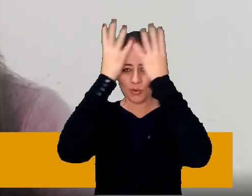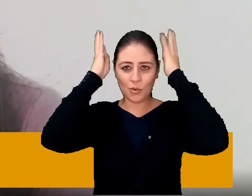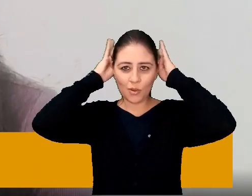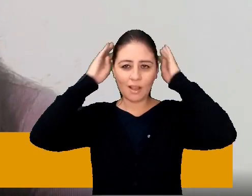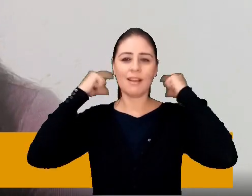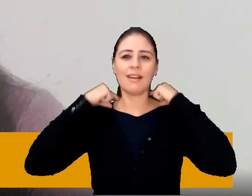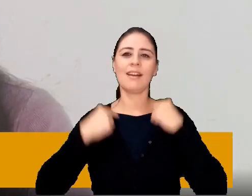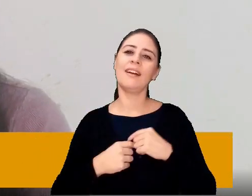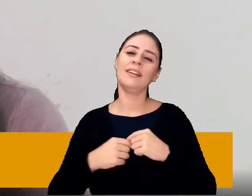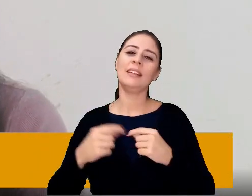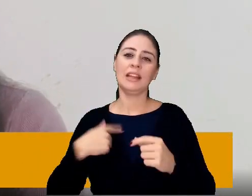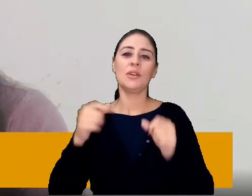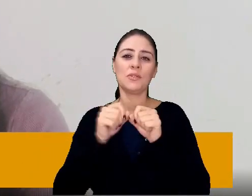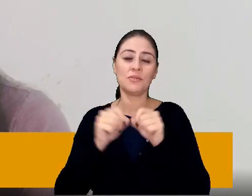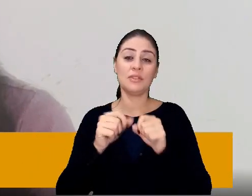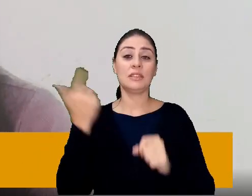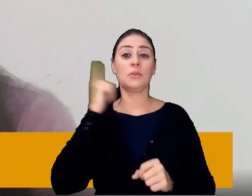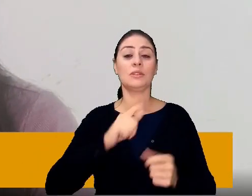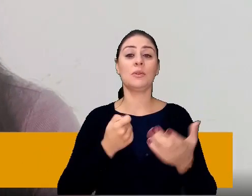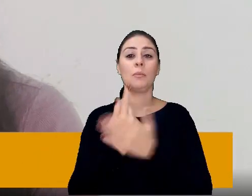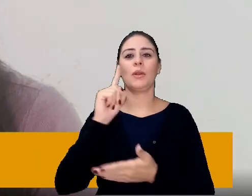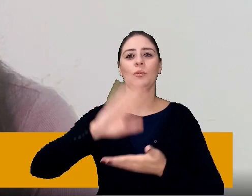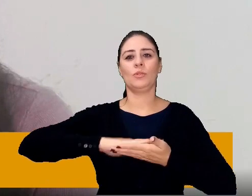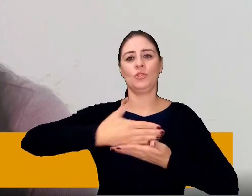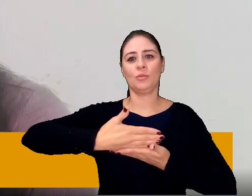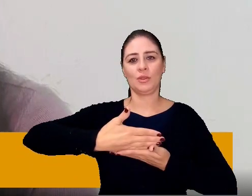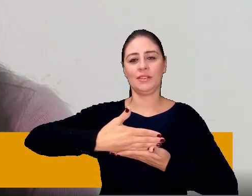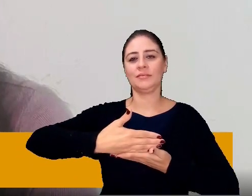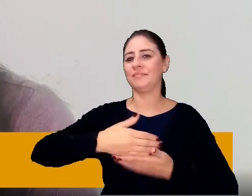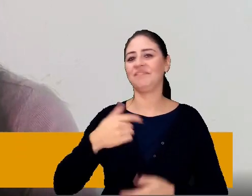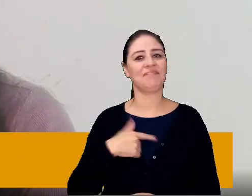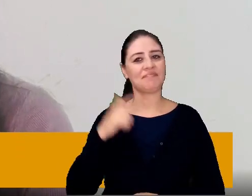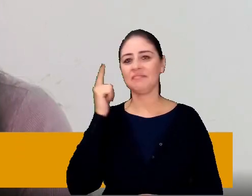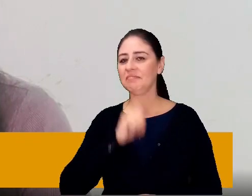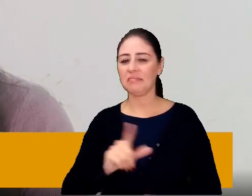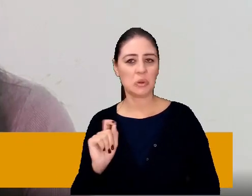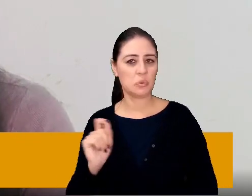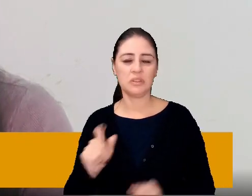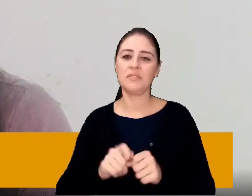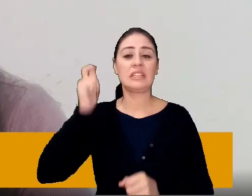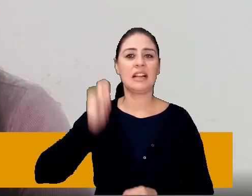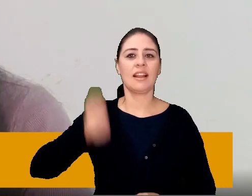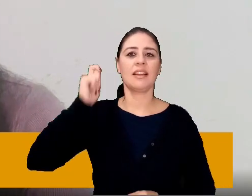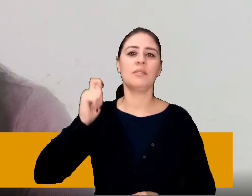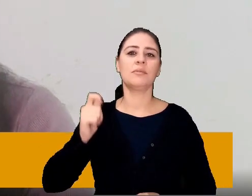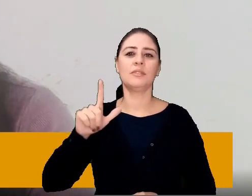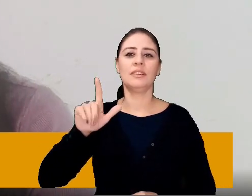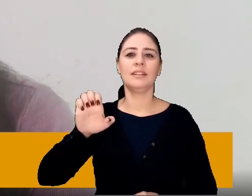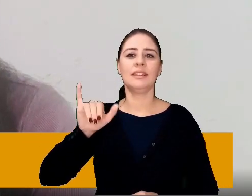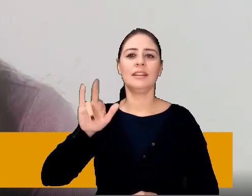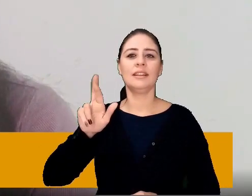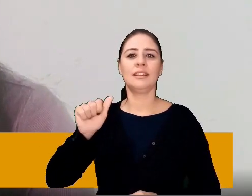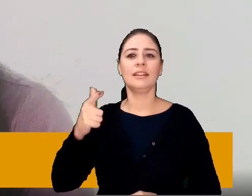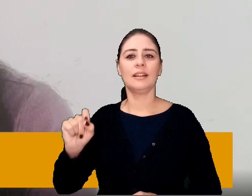leilão do Cocar para eu conseguir inteirar o dinheiro para comprar um notebook. Daí, o que aconteceu? Eu não